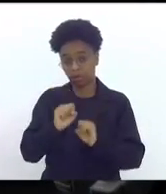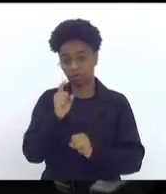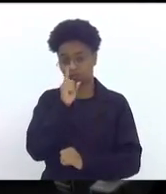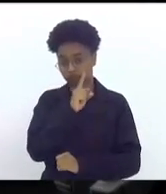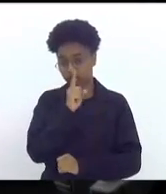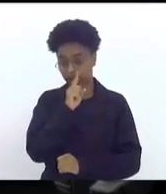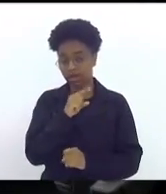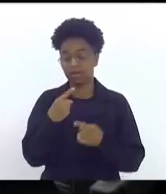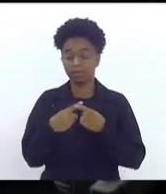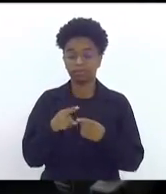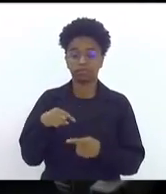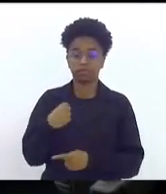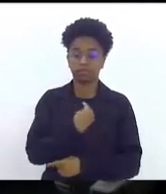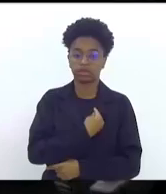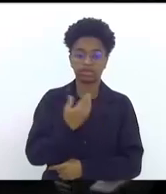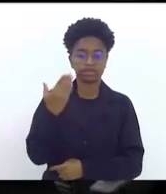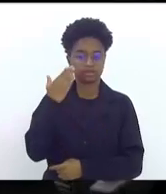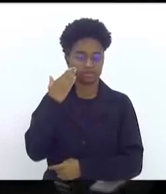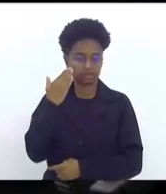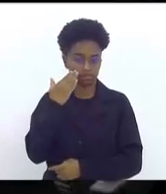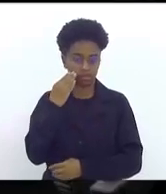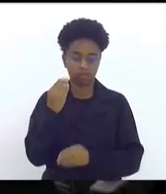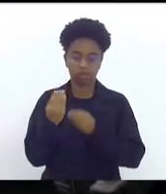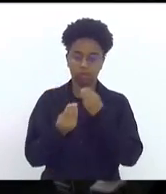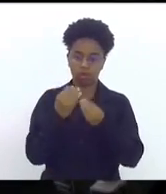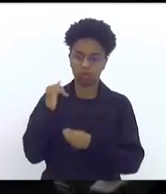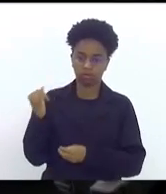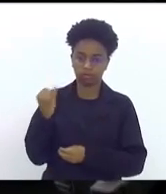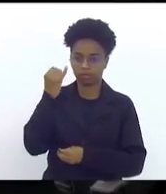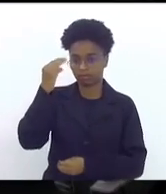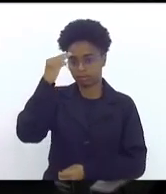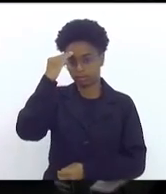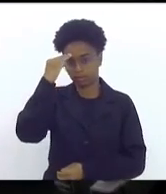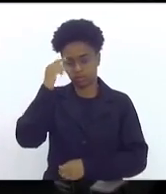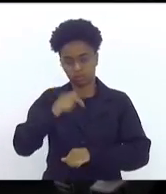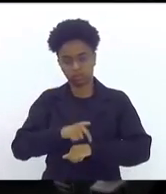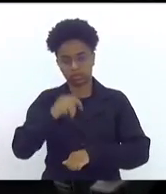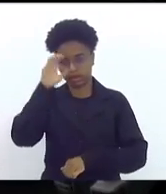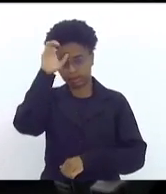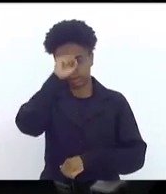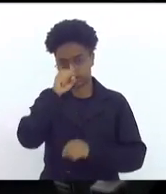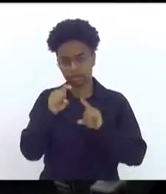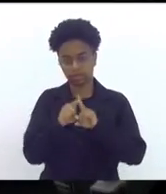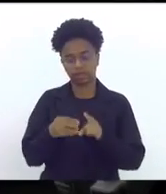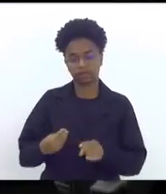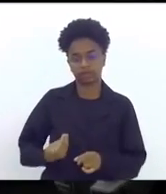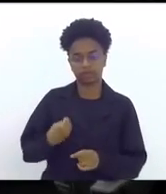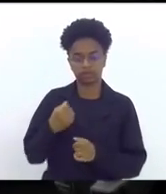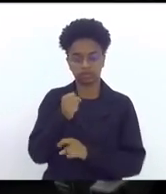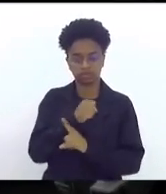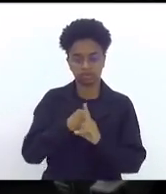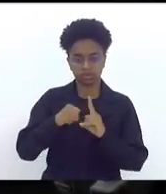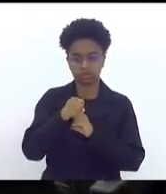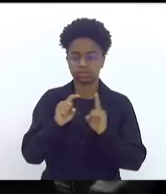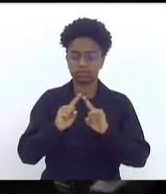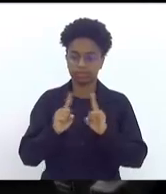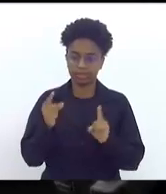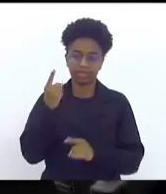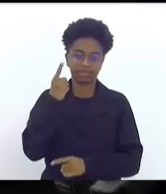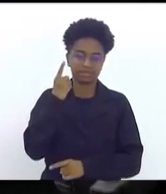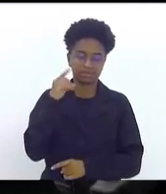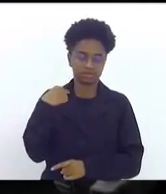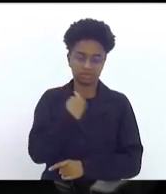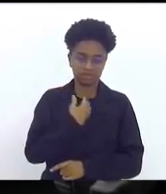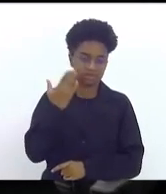Todos nós aqui sabemos da importância da memória no aprendizado, na vida social, mas também sabemos bem das suas lacunas,